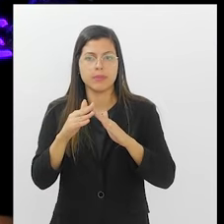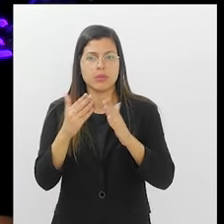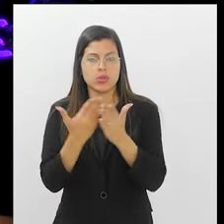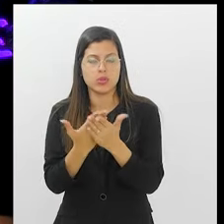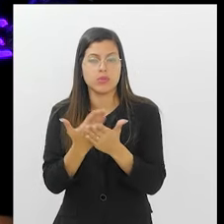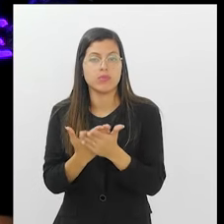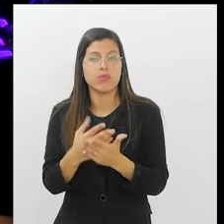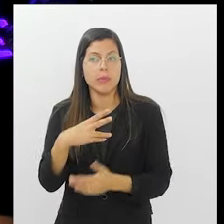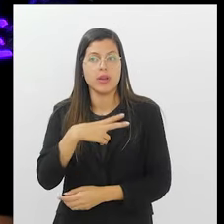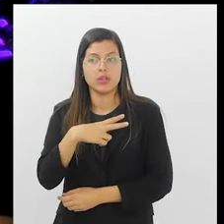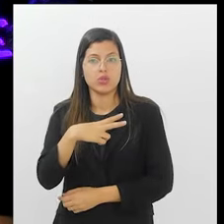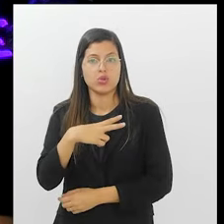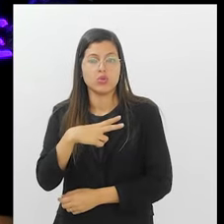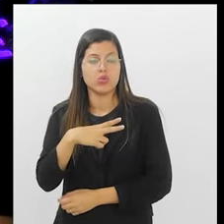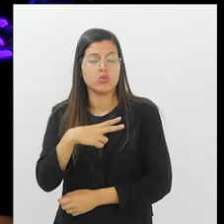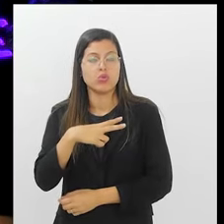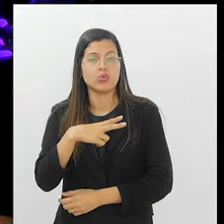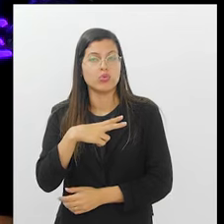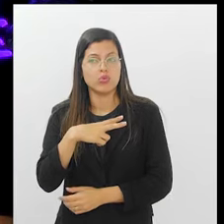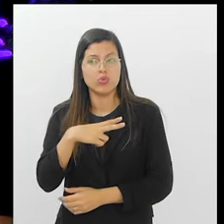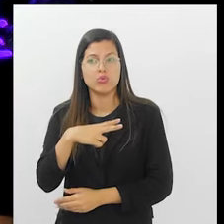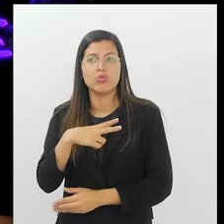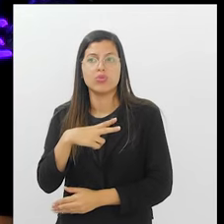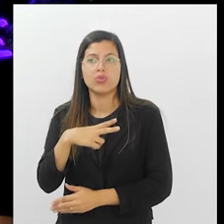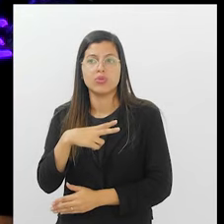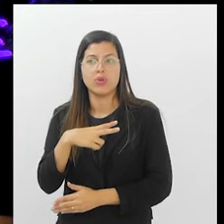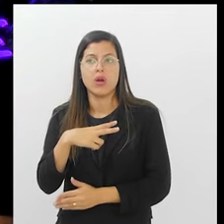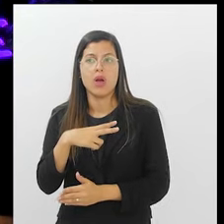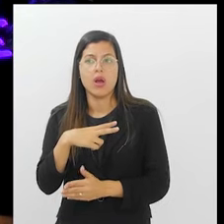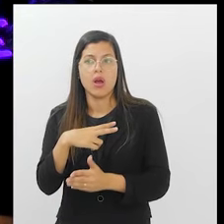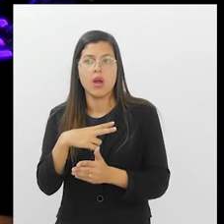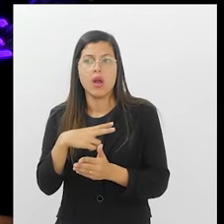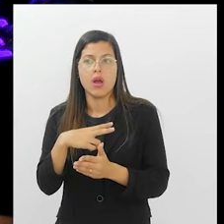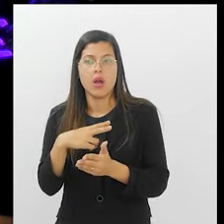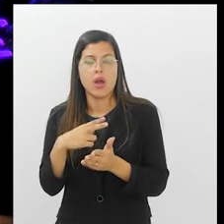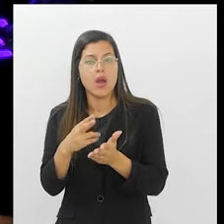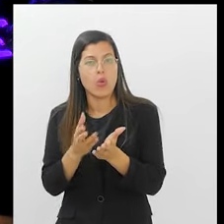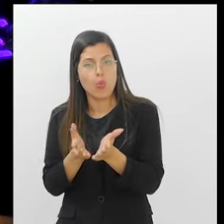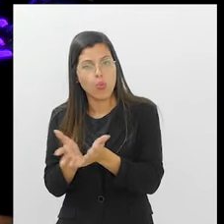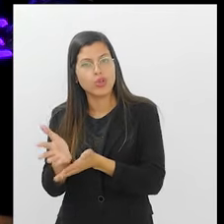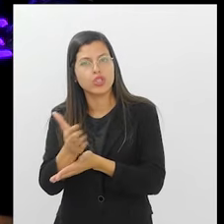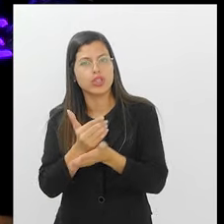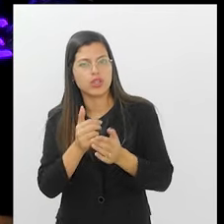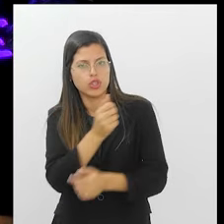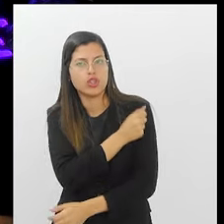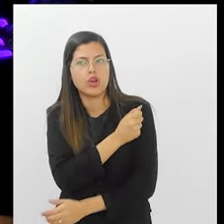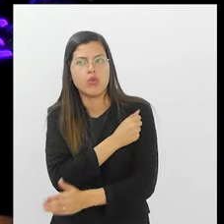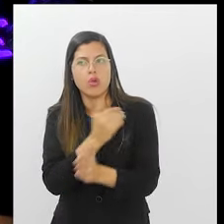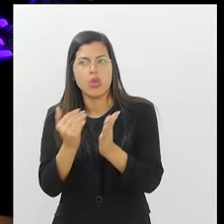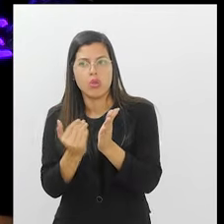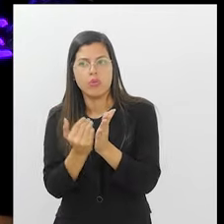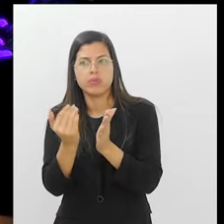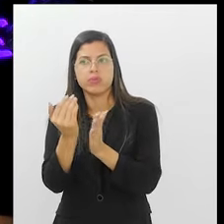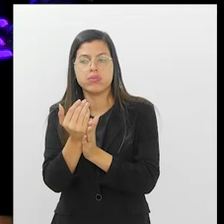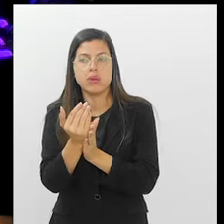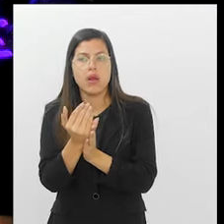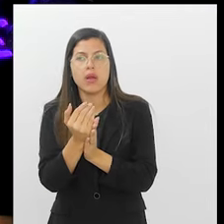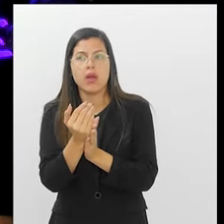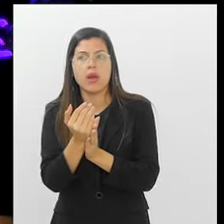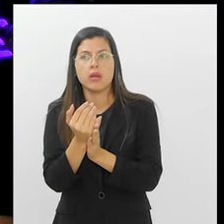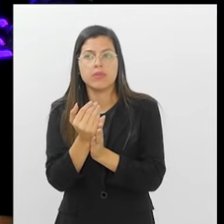escolas particulares, né, aumentaram o número de alunos nas escolas particulares, né? Certo?